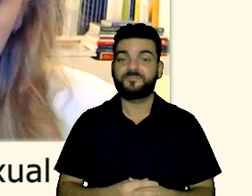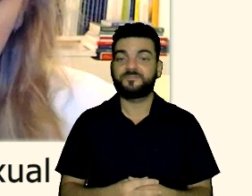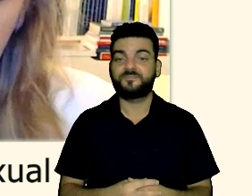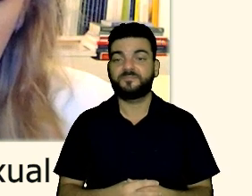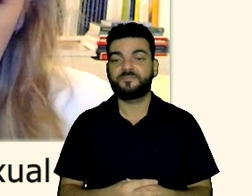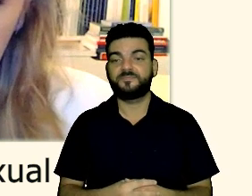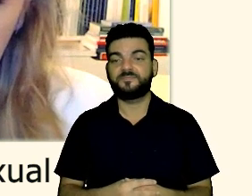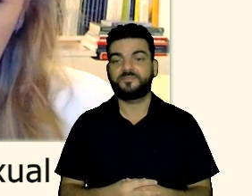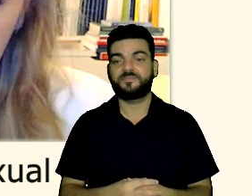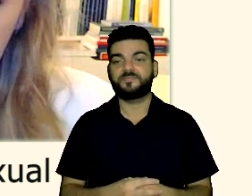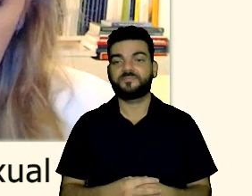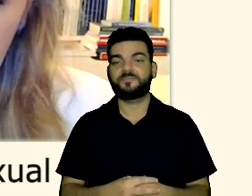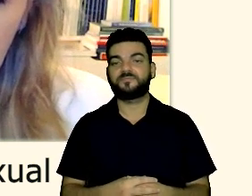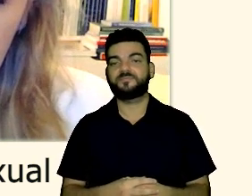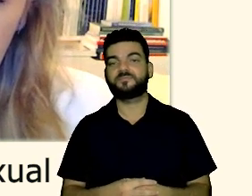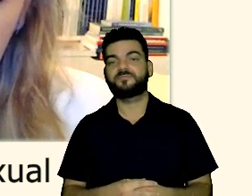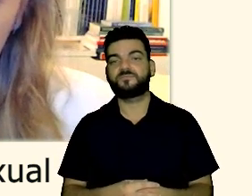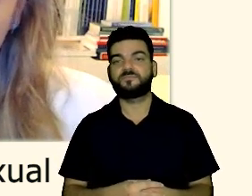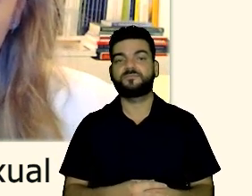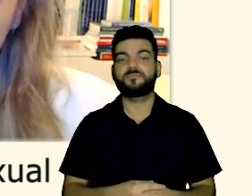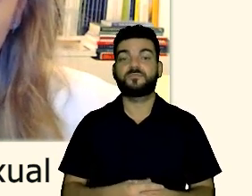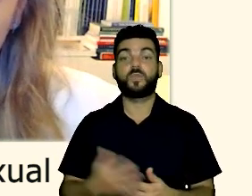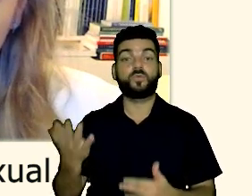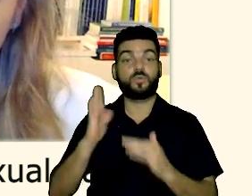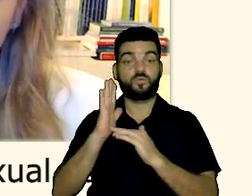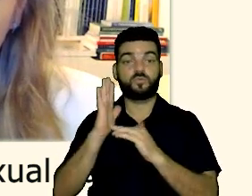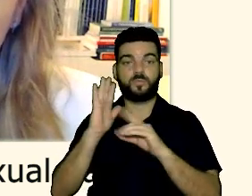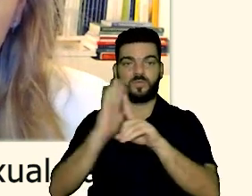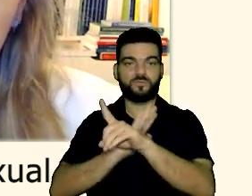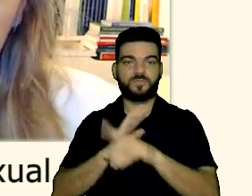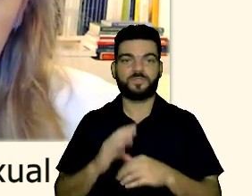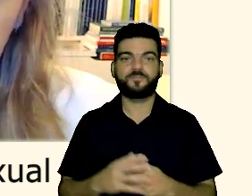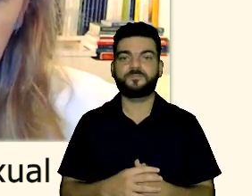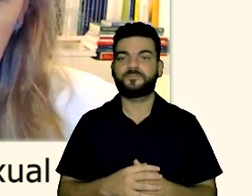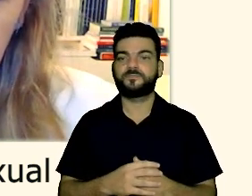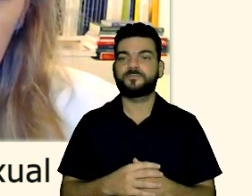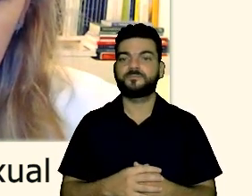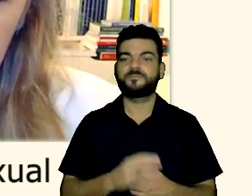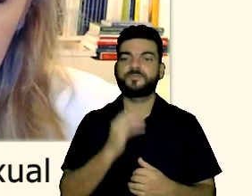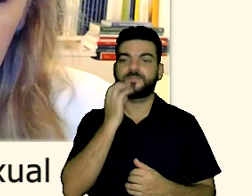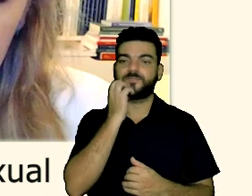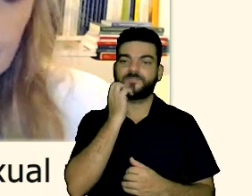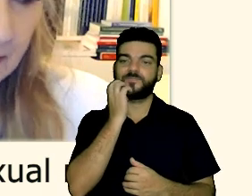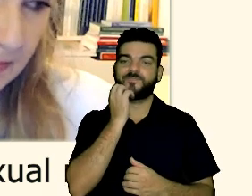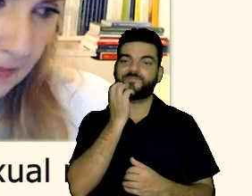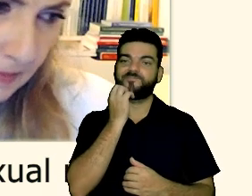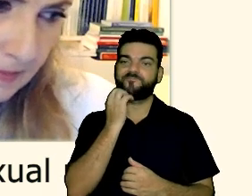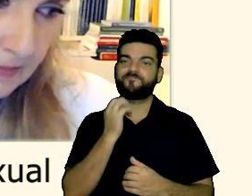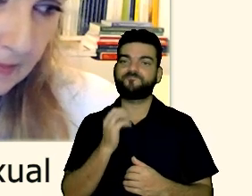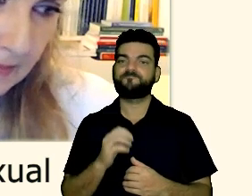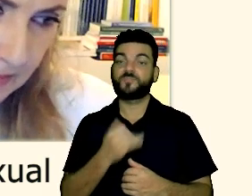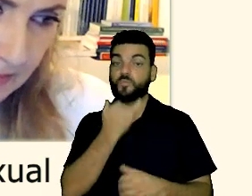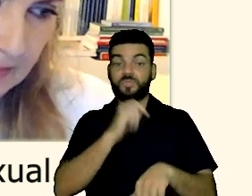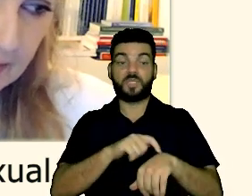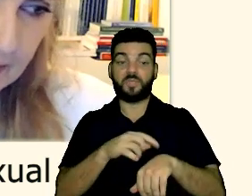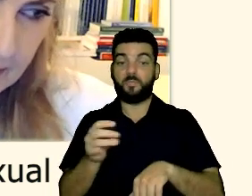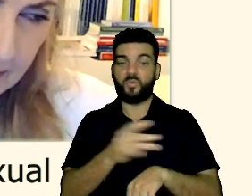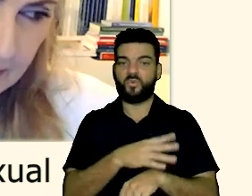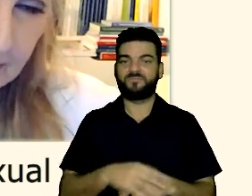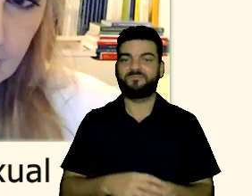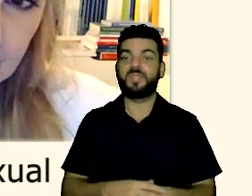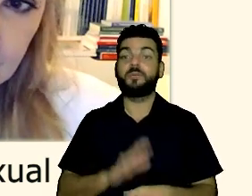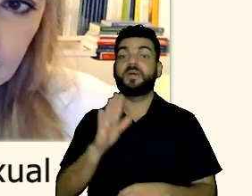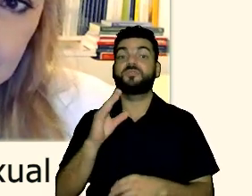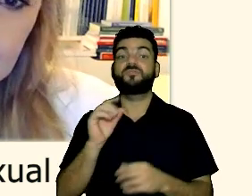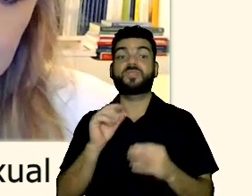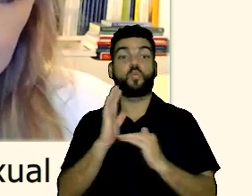que a gente não pode repensar? Então, tudo isso tem a ver com o autoconhecimento. Muito obrigada.